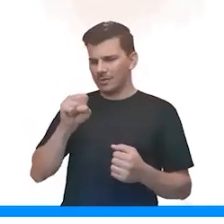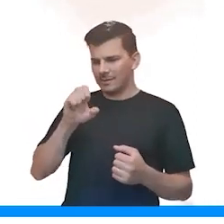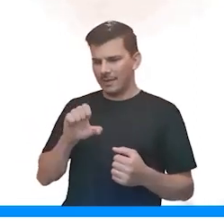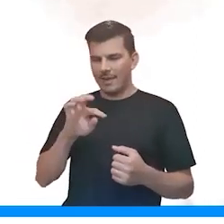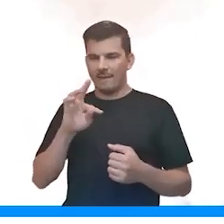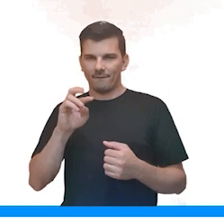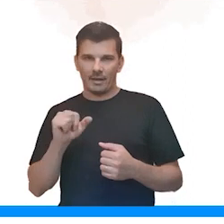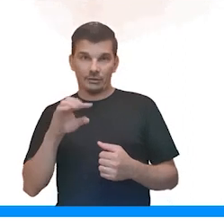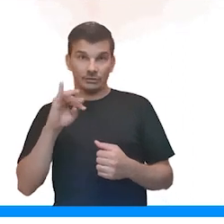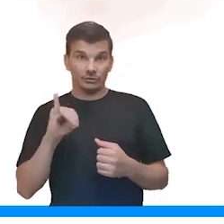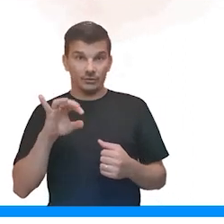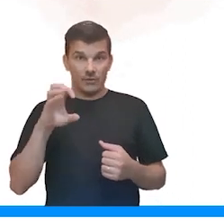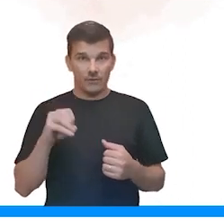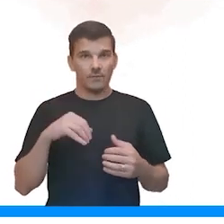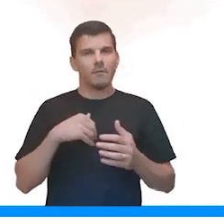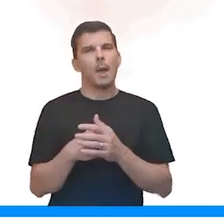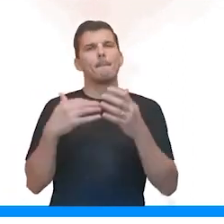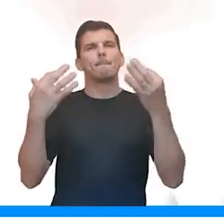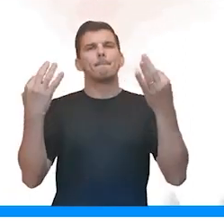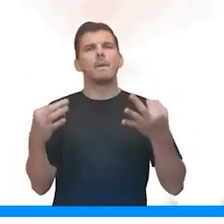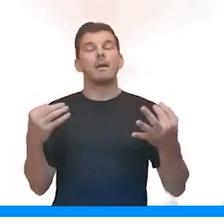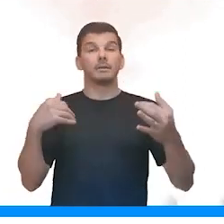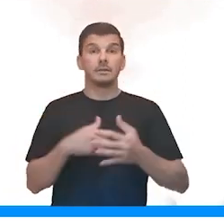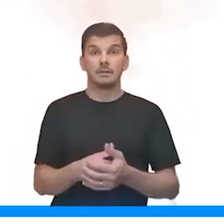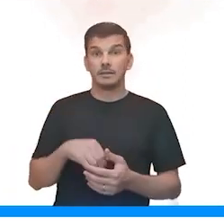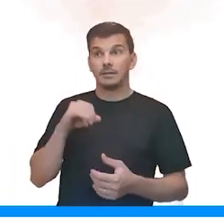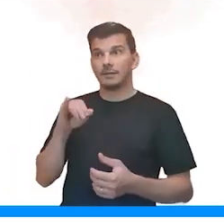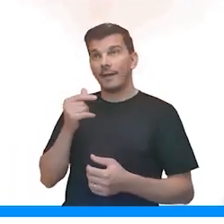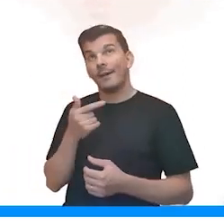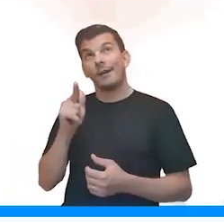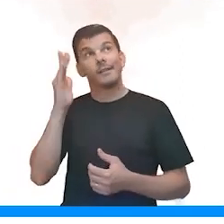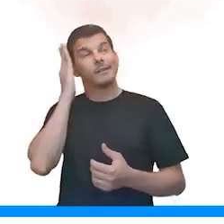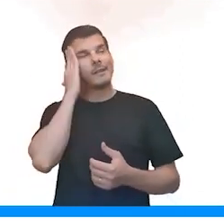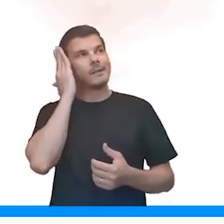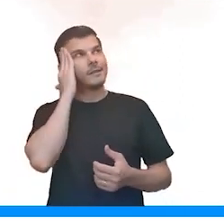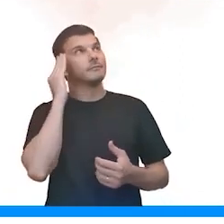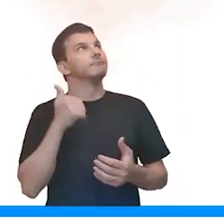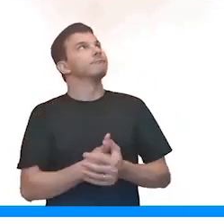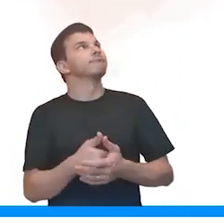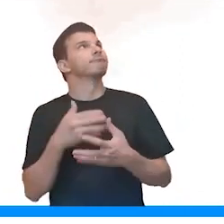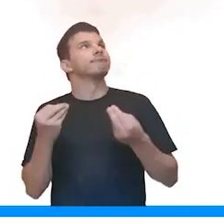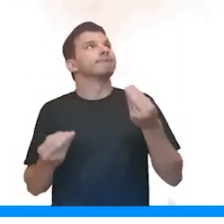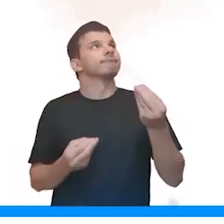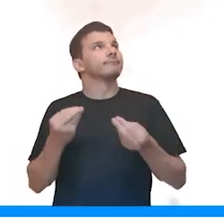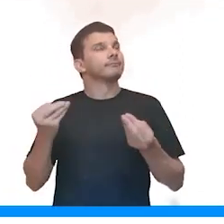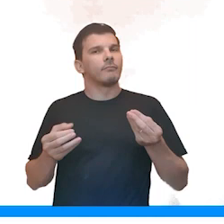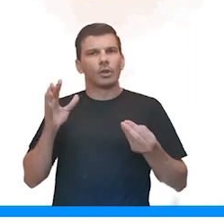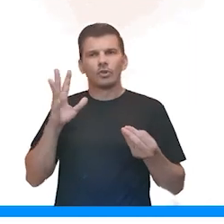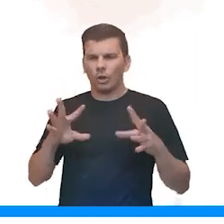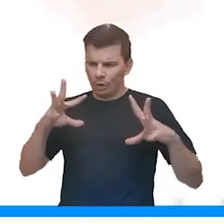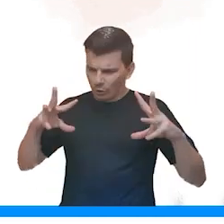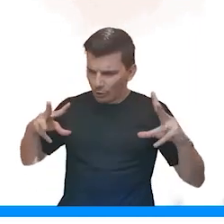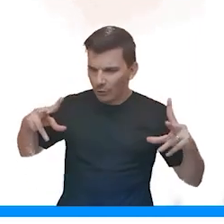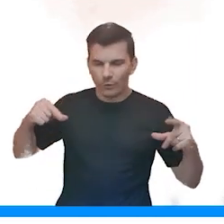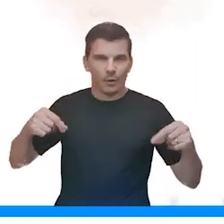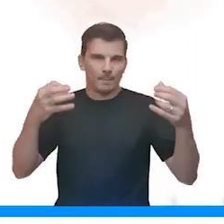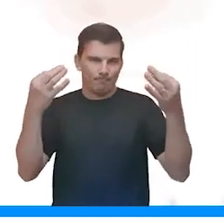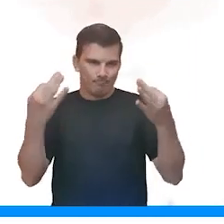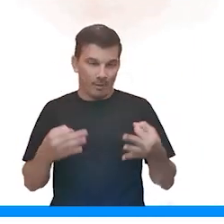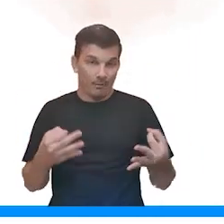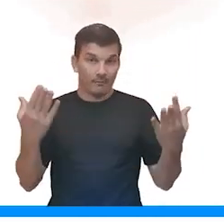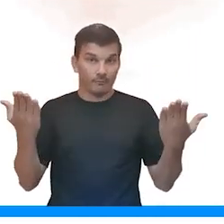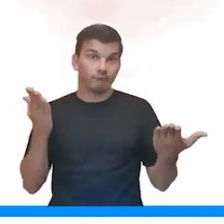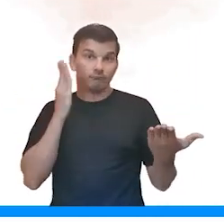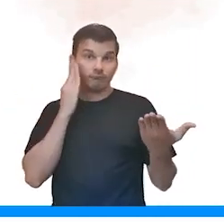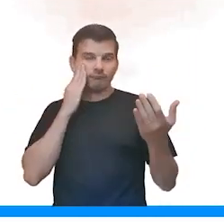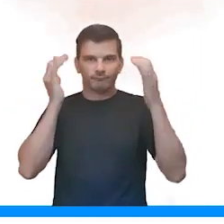sistema conservativo. Então são essas as condições para um gás ideal perfeito. Se fosse mais uma, né? Não tem nem como ter mais uma, já foram